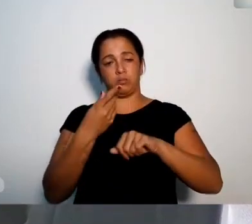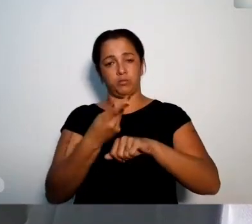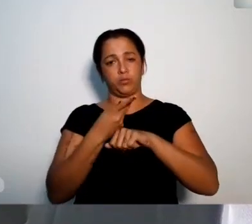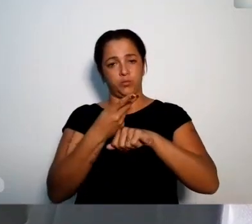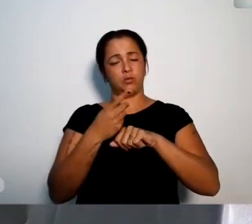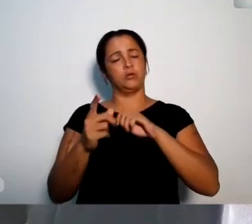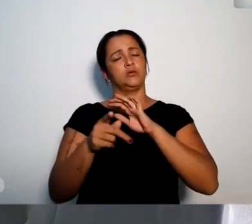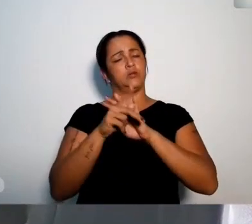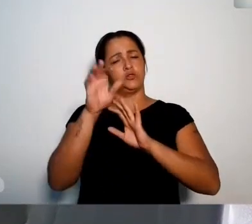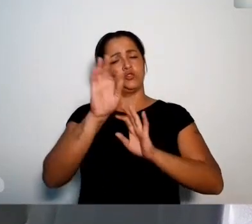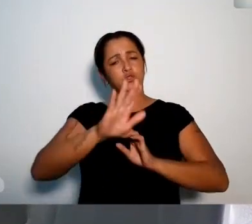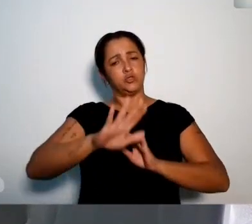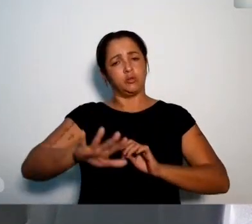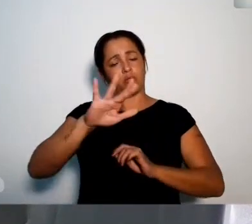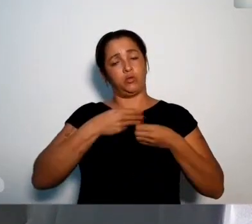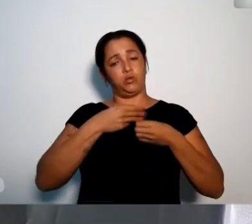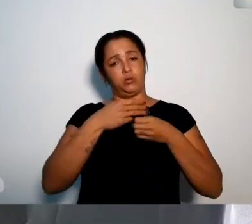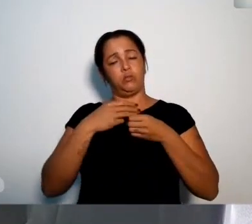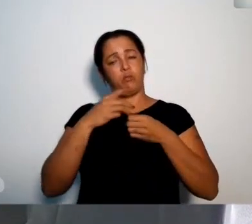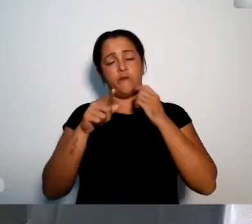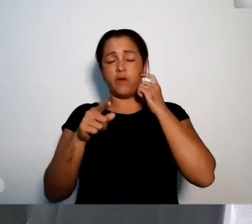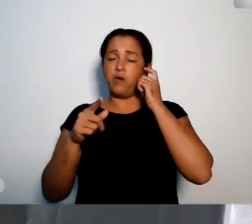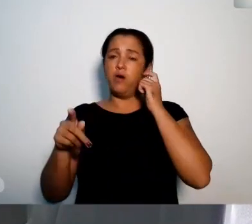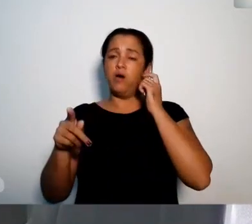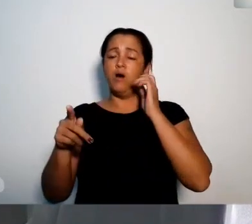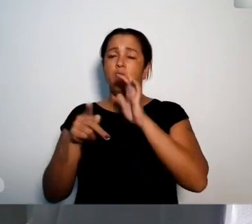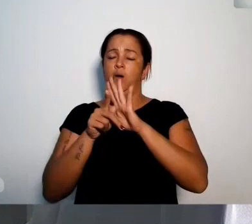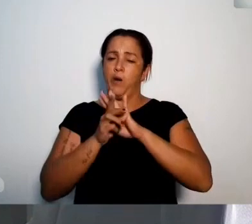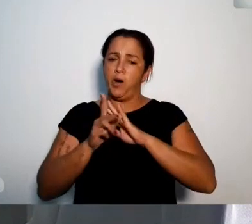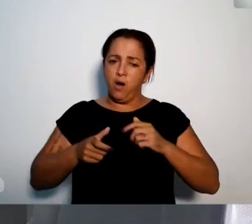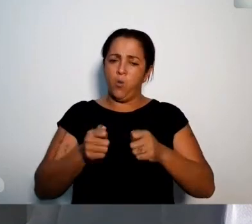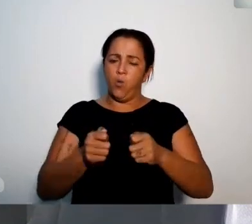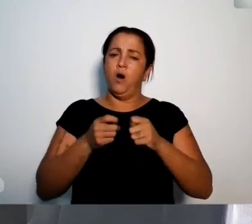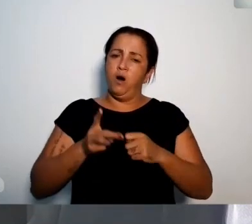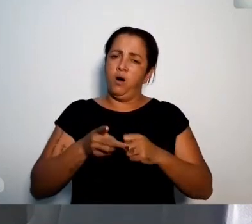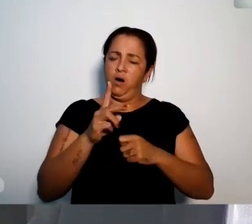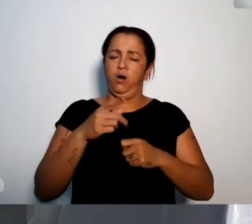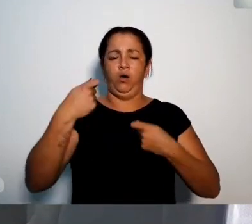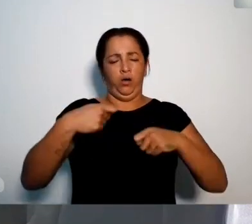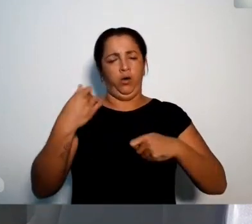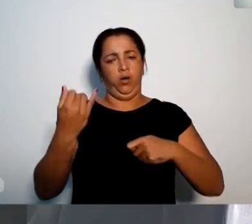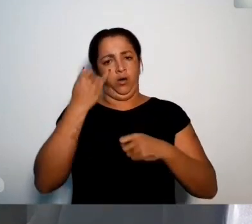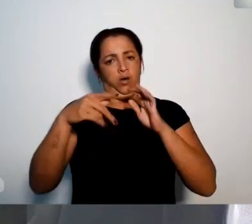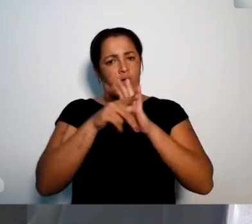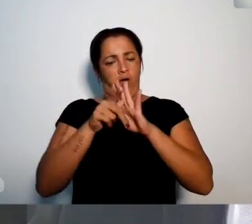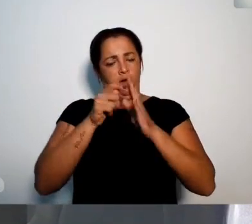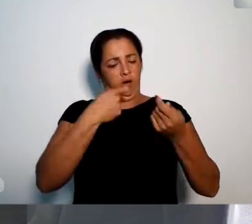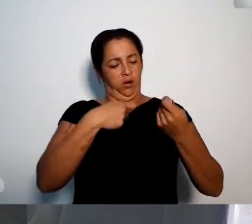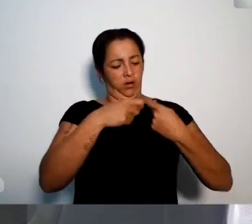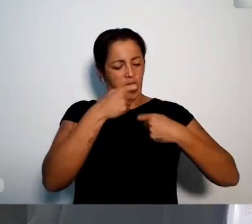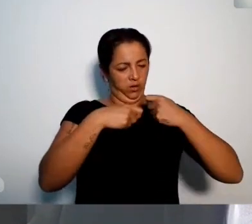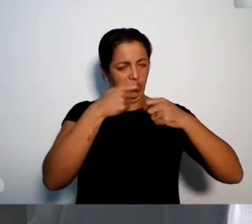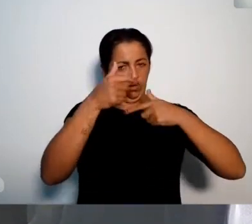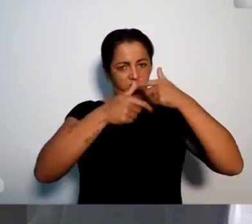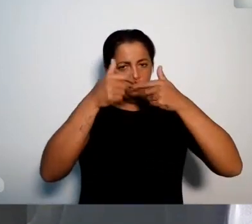é uma instituição permanente, essencial ao exercício da função administrativa e da atuação da defesa judicial